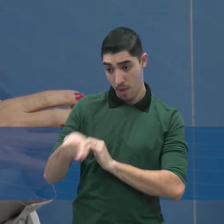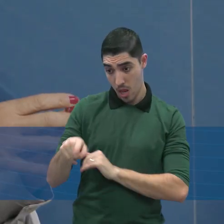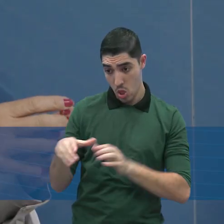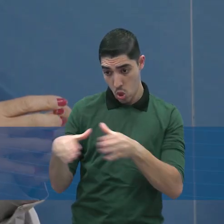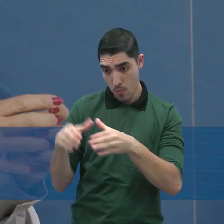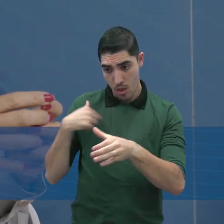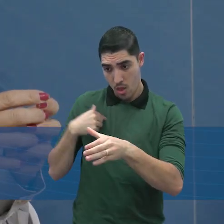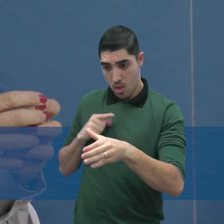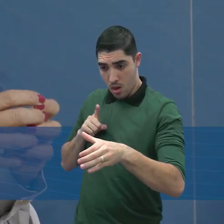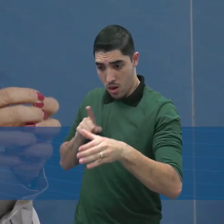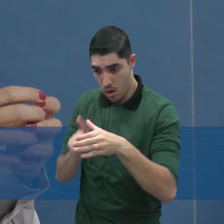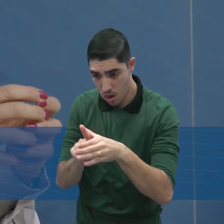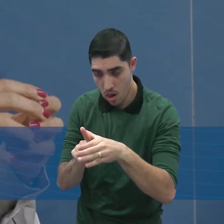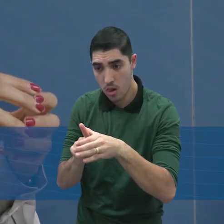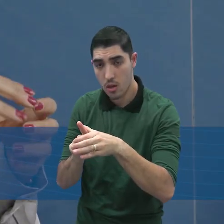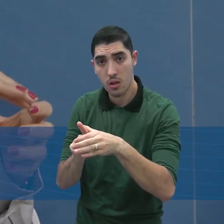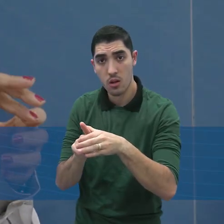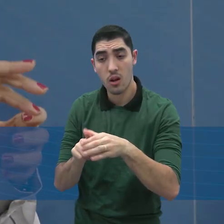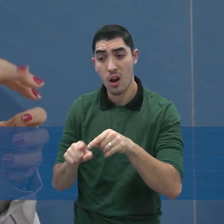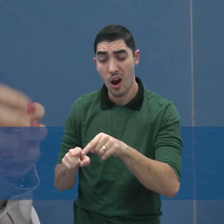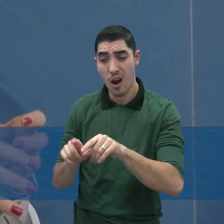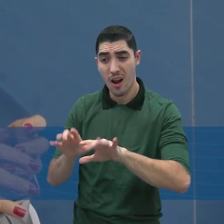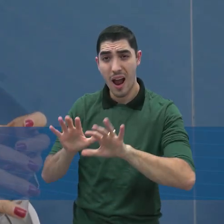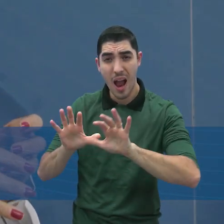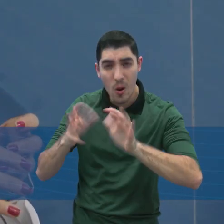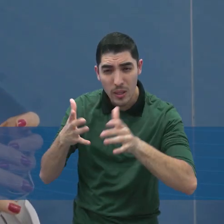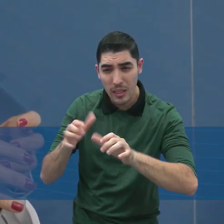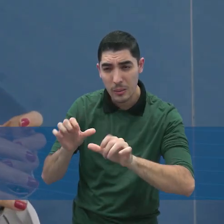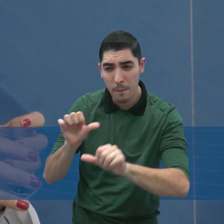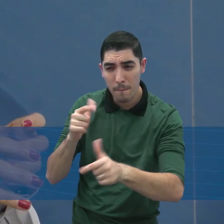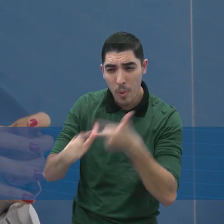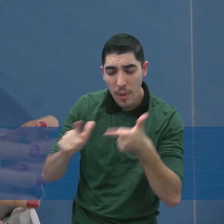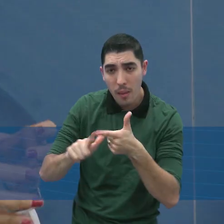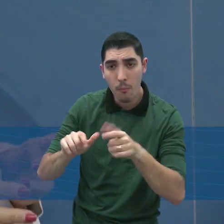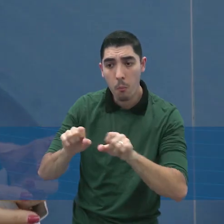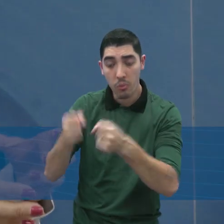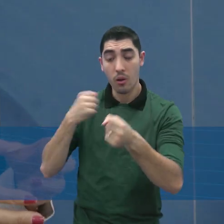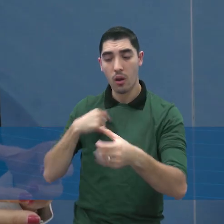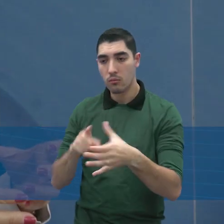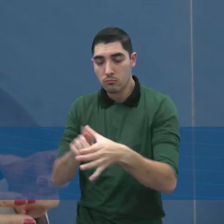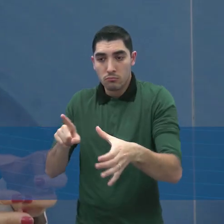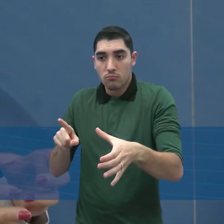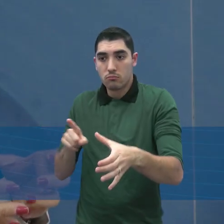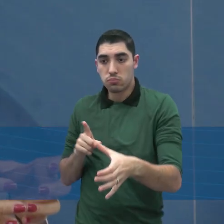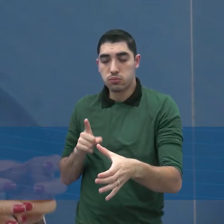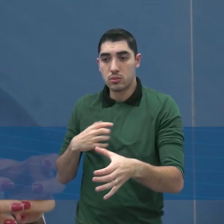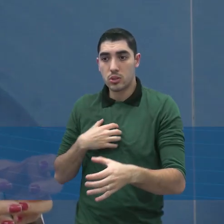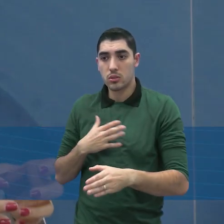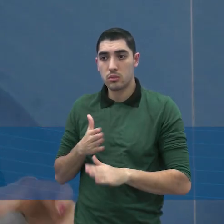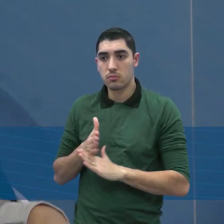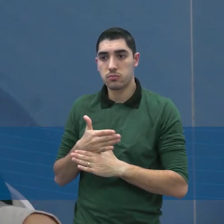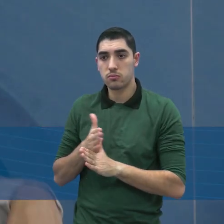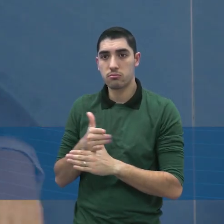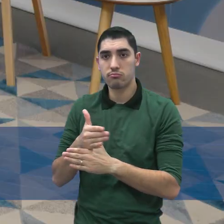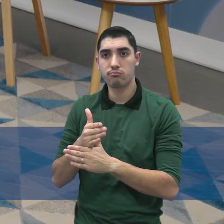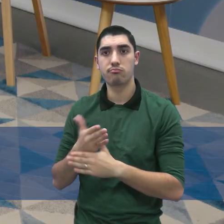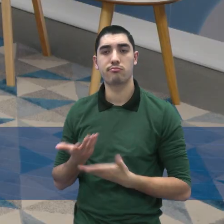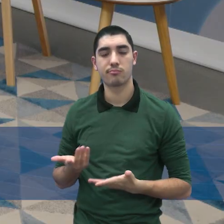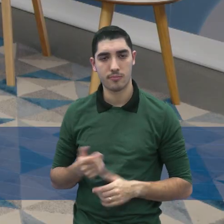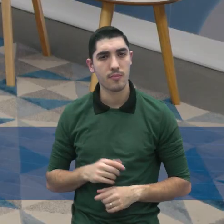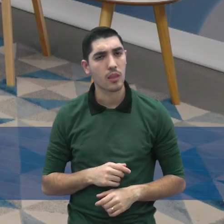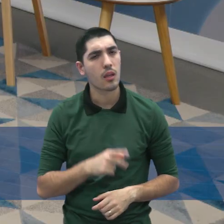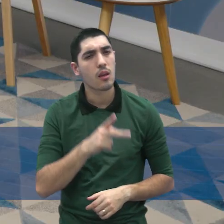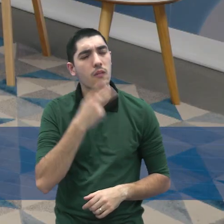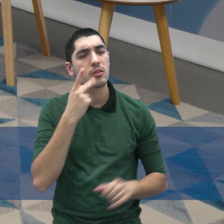esse grupo, e aí alguma coisa se quebra nesse grupo, eu não sei mais para onde eu vou, né? E a gente falou